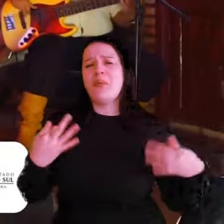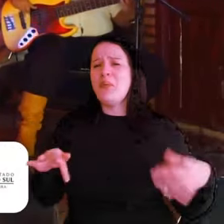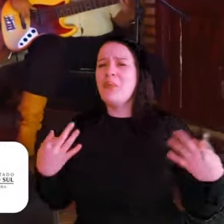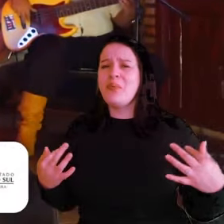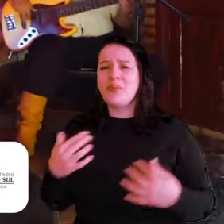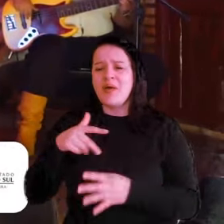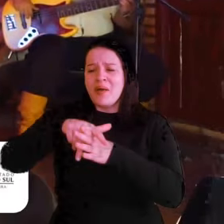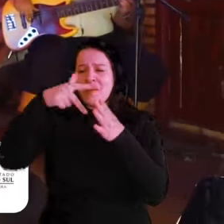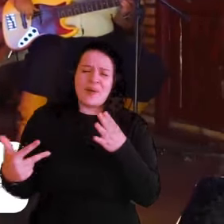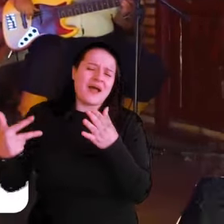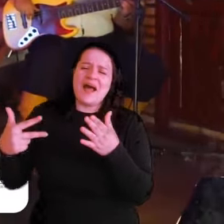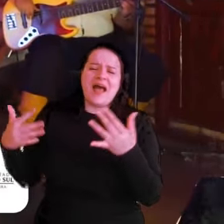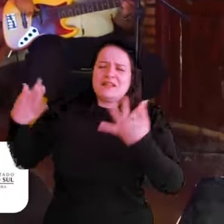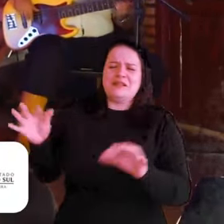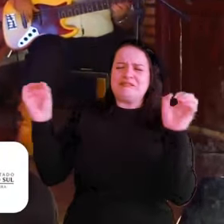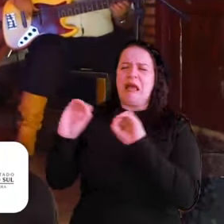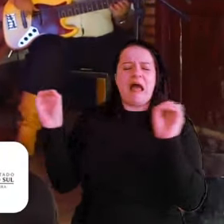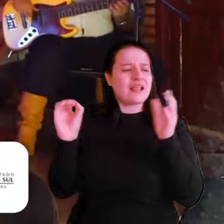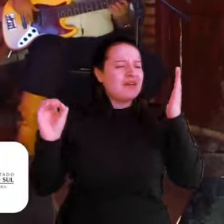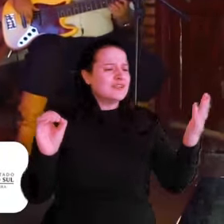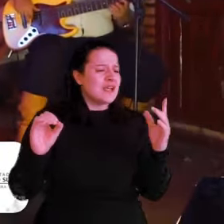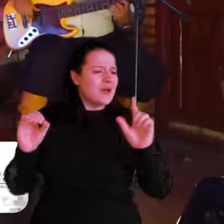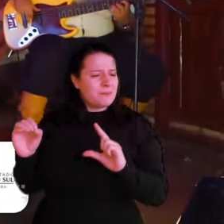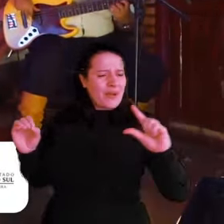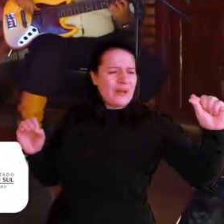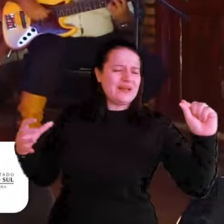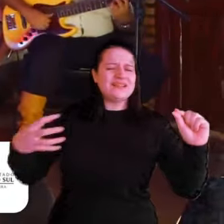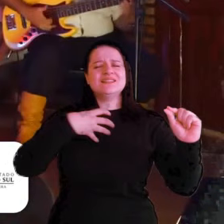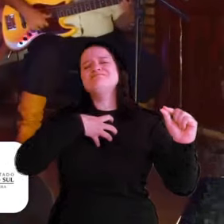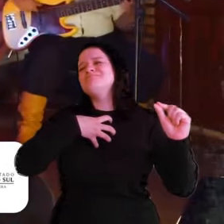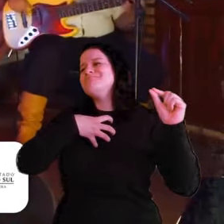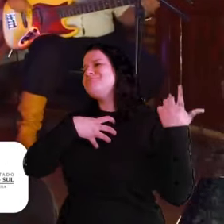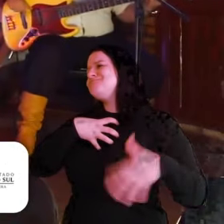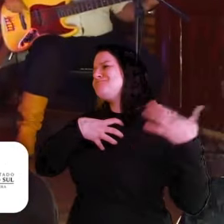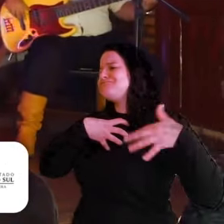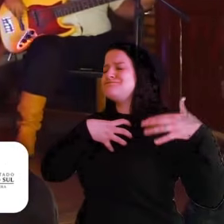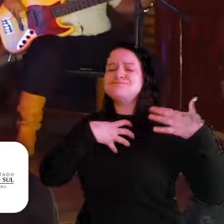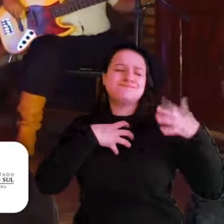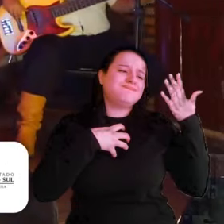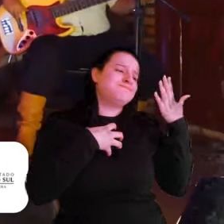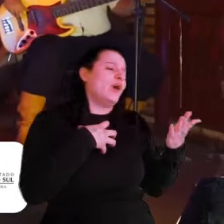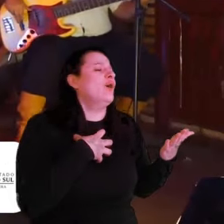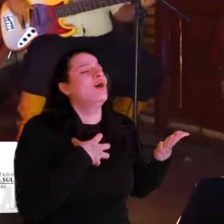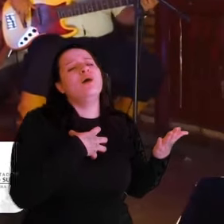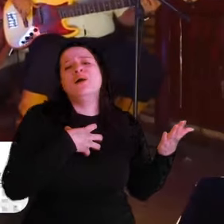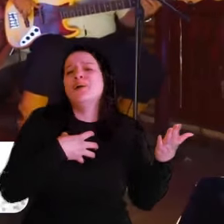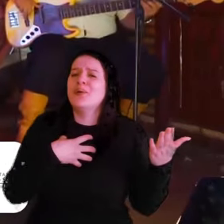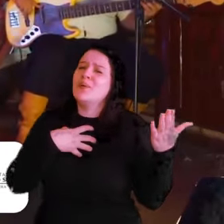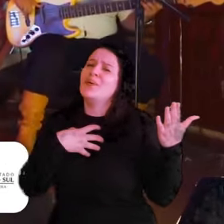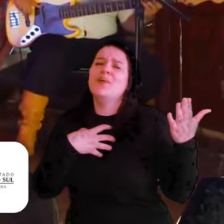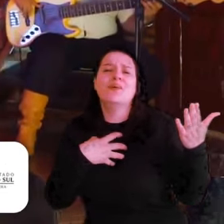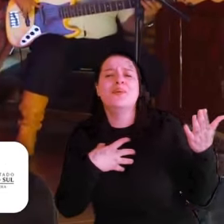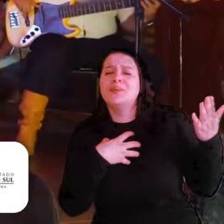o seu. Foi nos tombos o que mais doeu, foi nos tombos o que mais doeu, foi